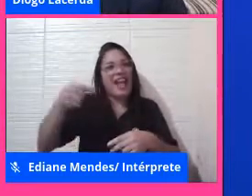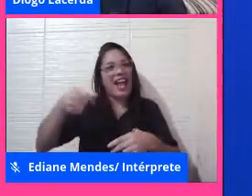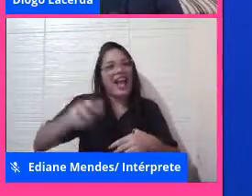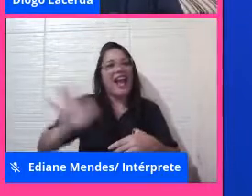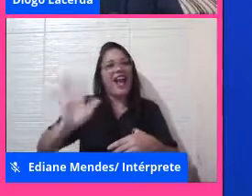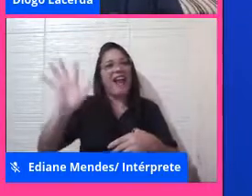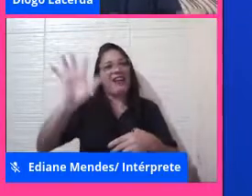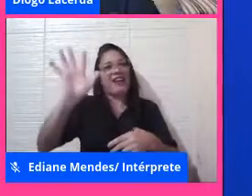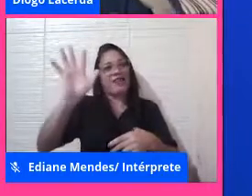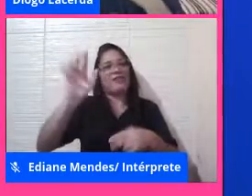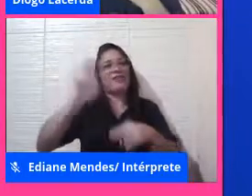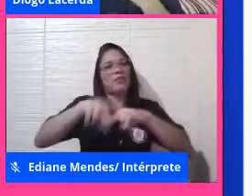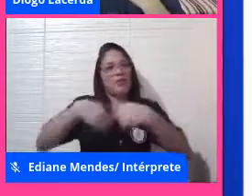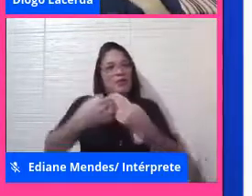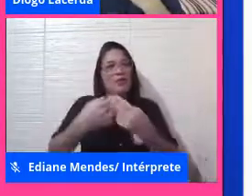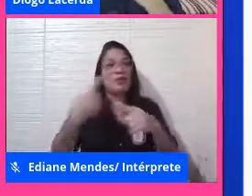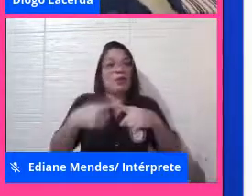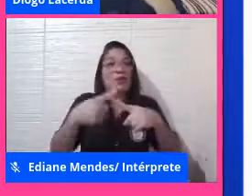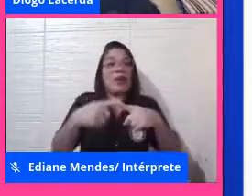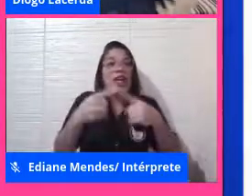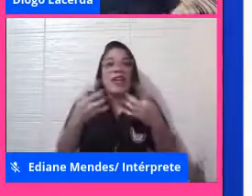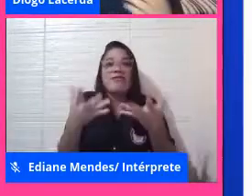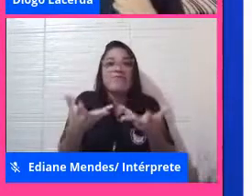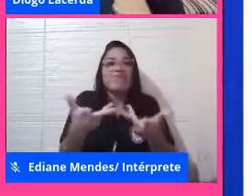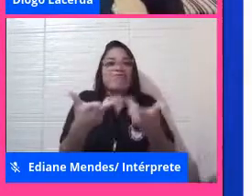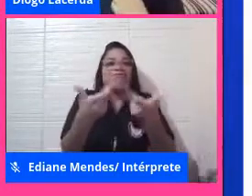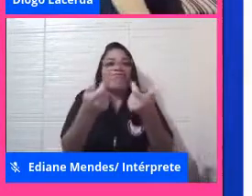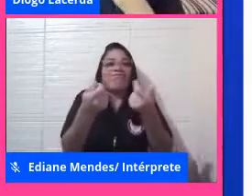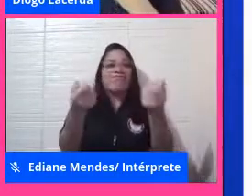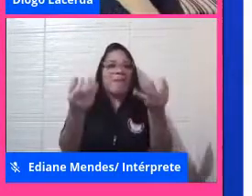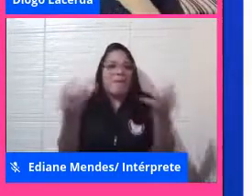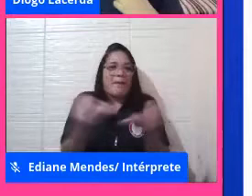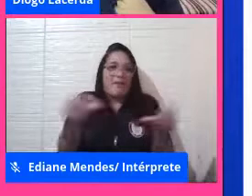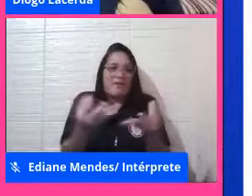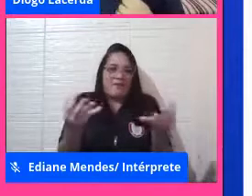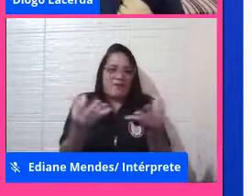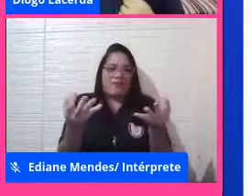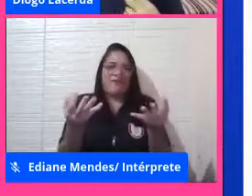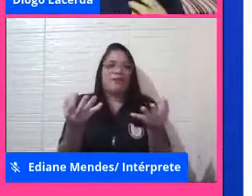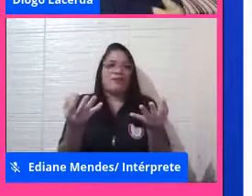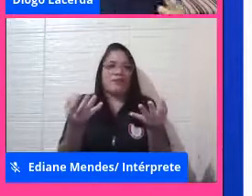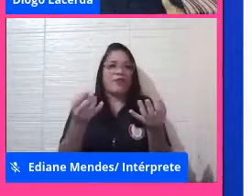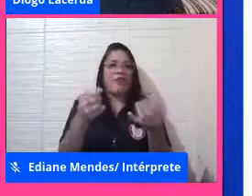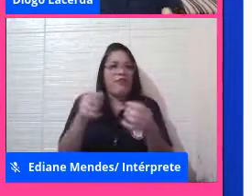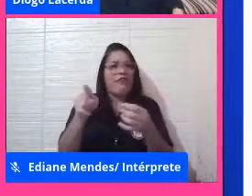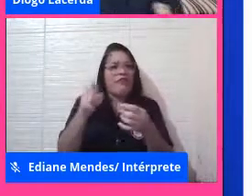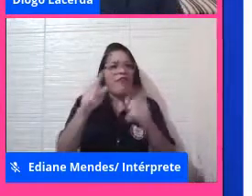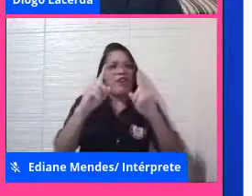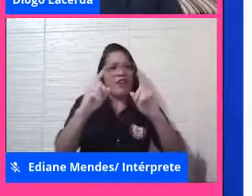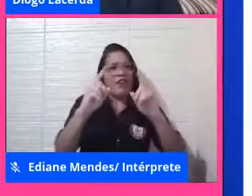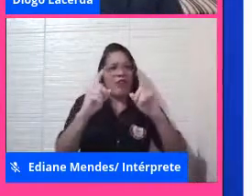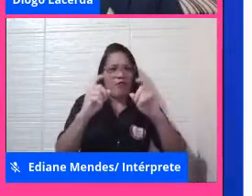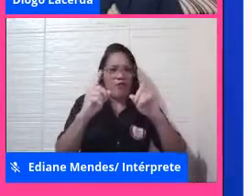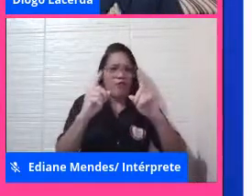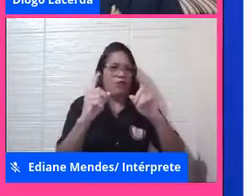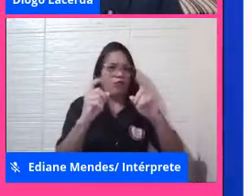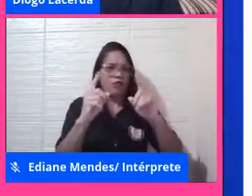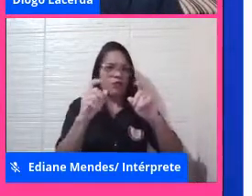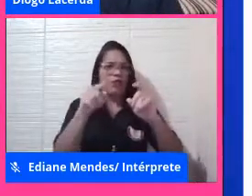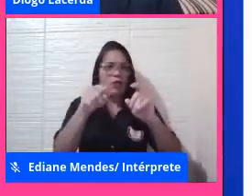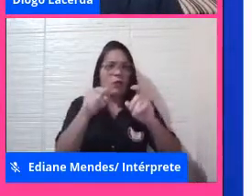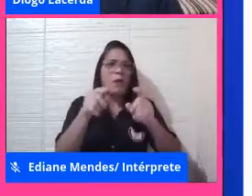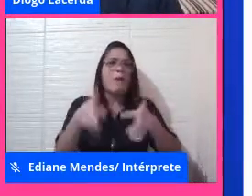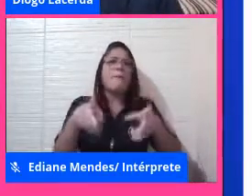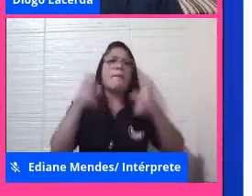qualidade. Então, é justificável o preço dela. E também nesse vídeo aqui, nessa foto, a gente pode perceber, isso é um barco